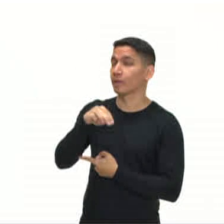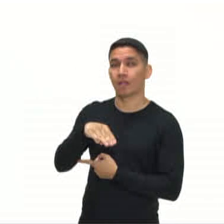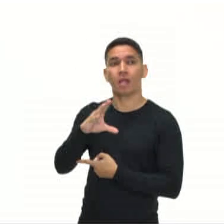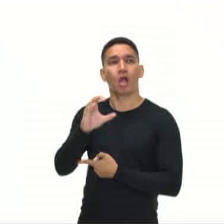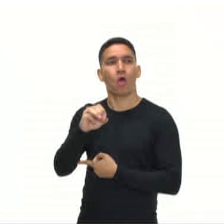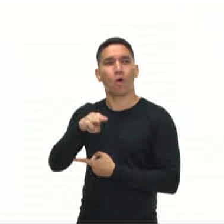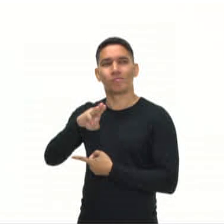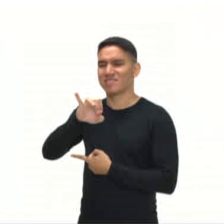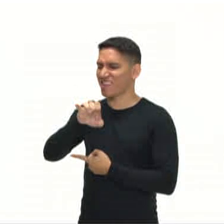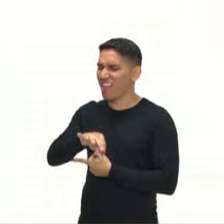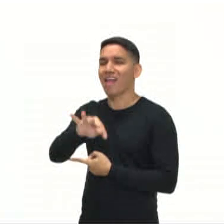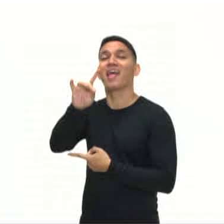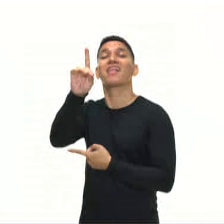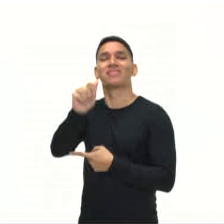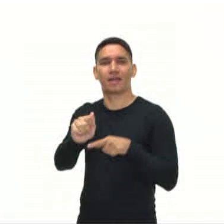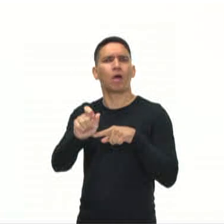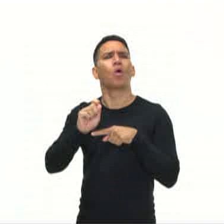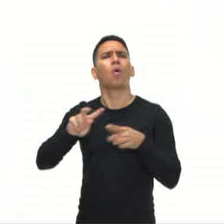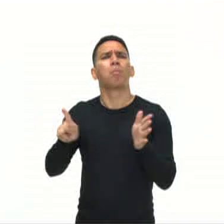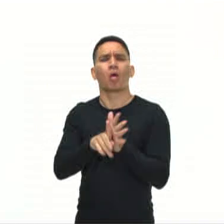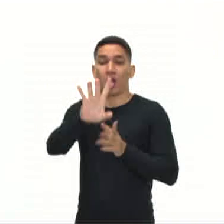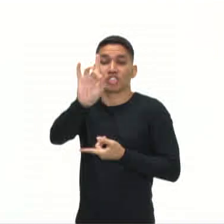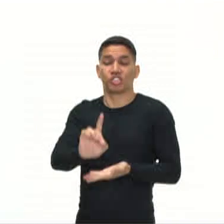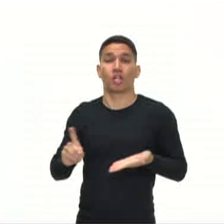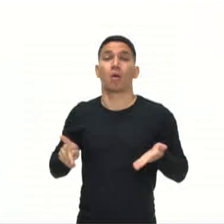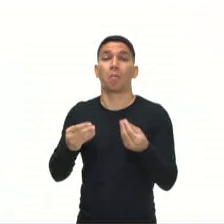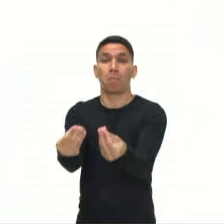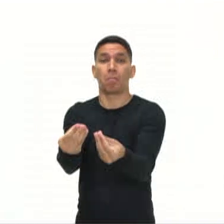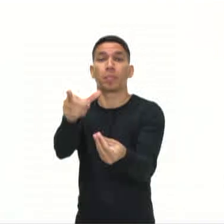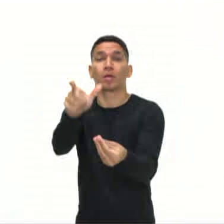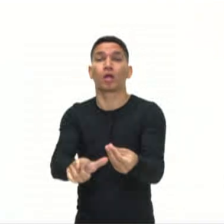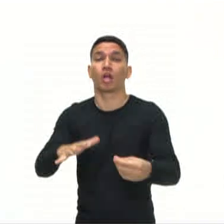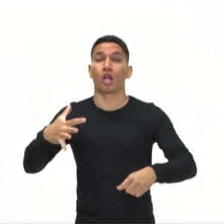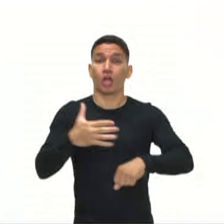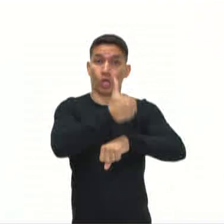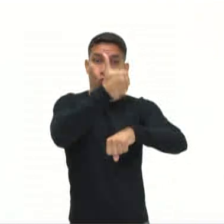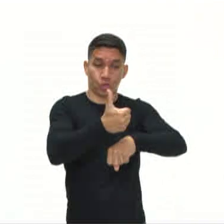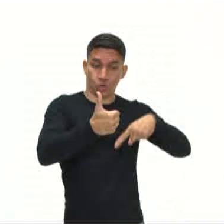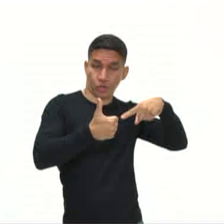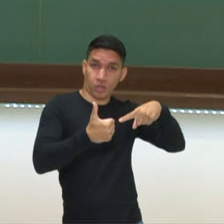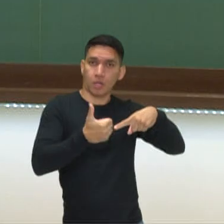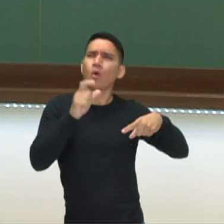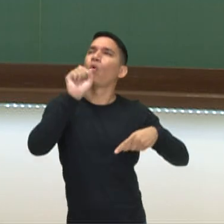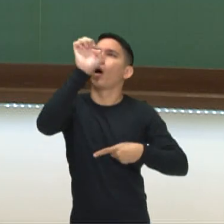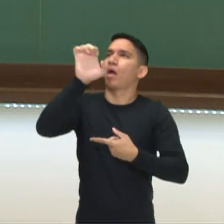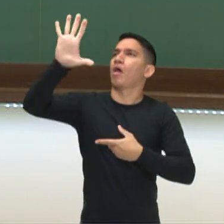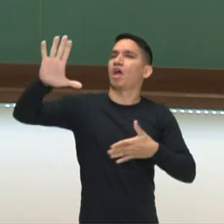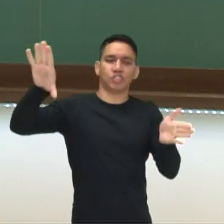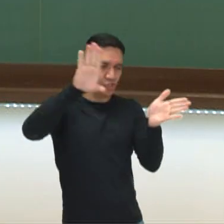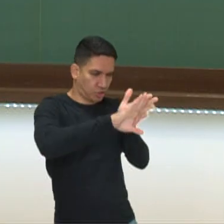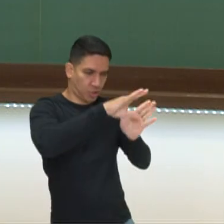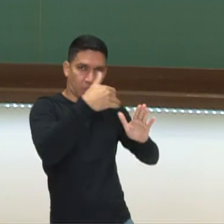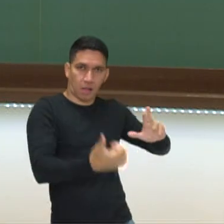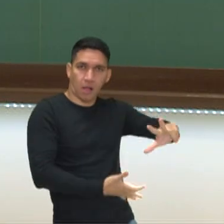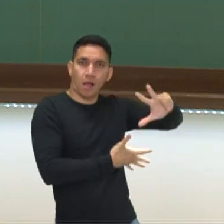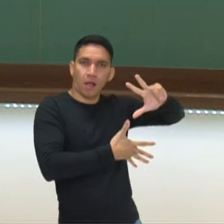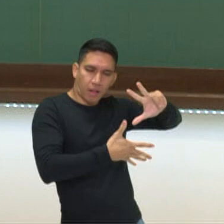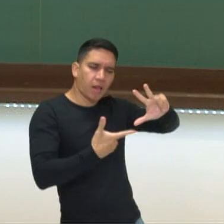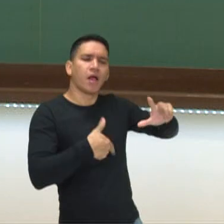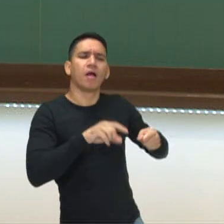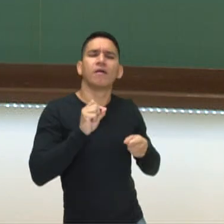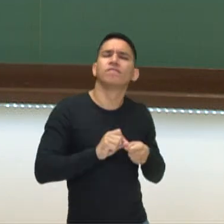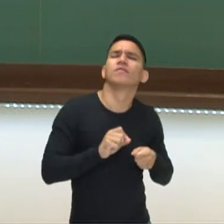A encomenda era o direito dado ao colono espanhol, ou seja, ao europeu, o europeu vinha para cá, e